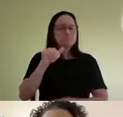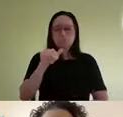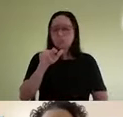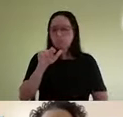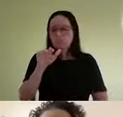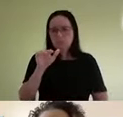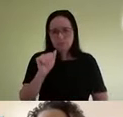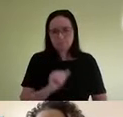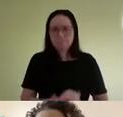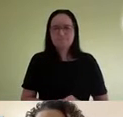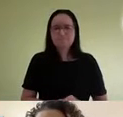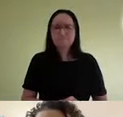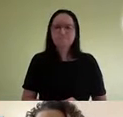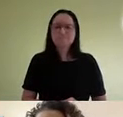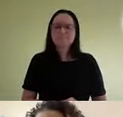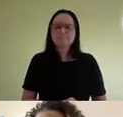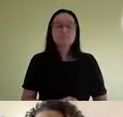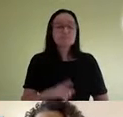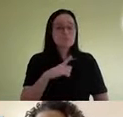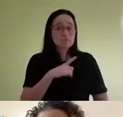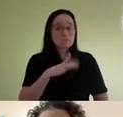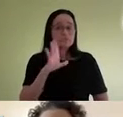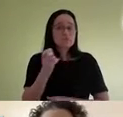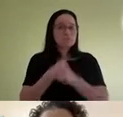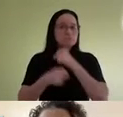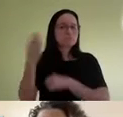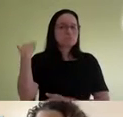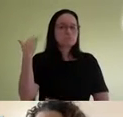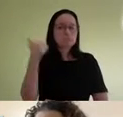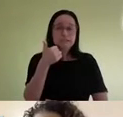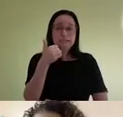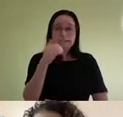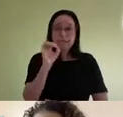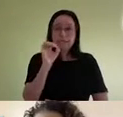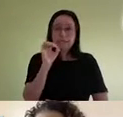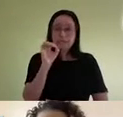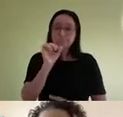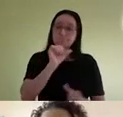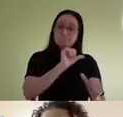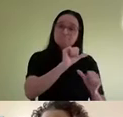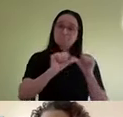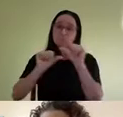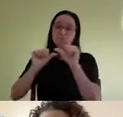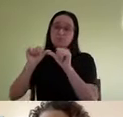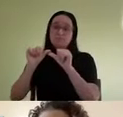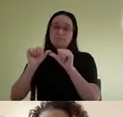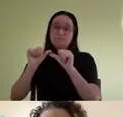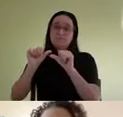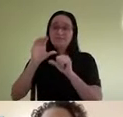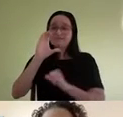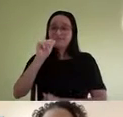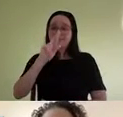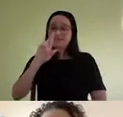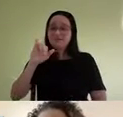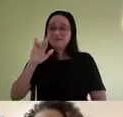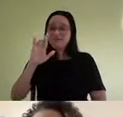E eu tive, há 10 anos atrás, uma mudança de carreira, bastante importante na minha vida.